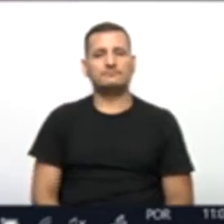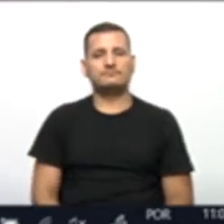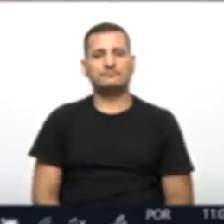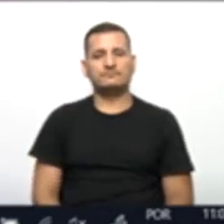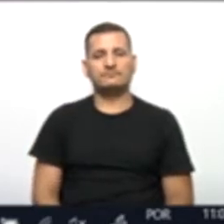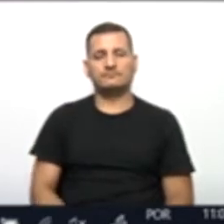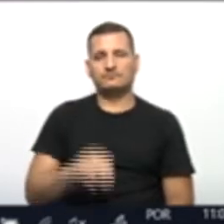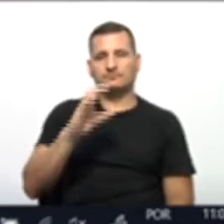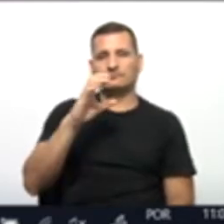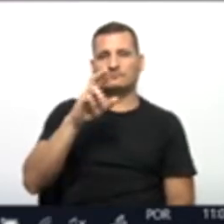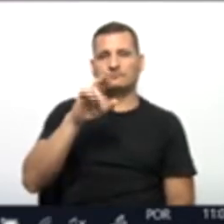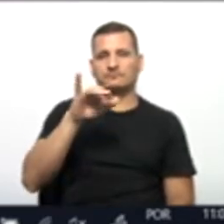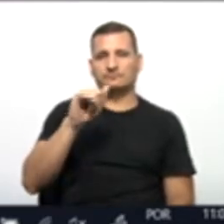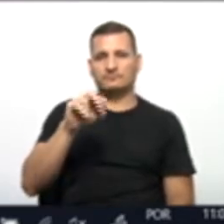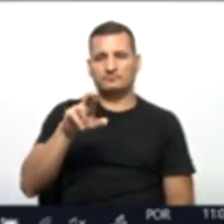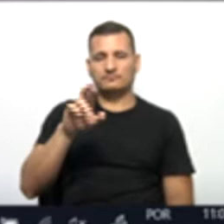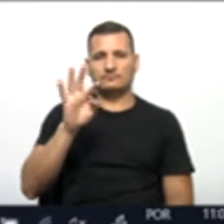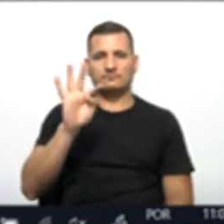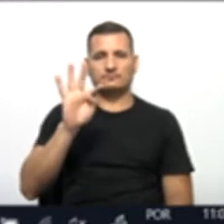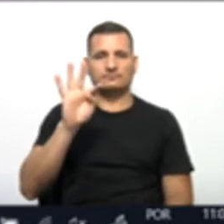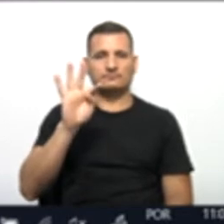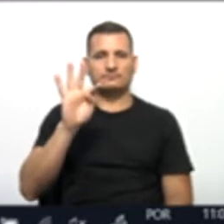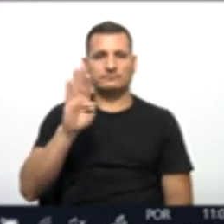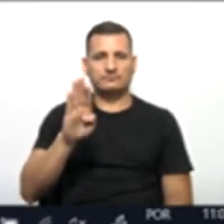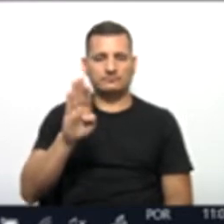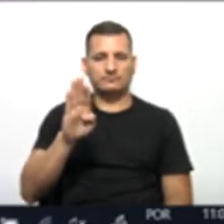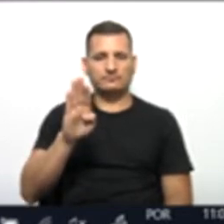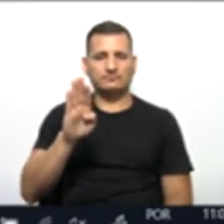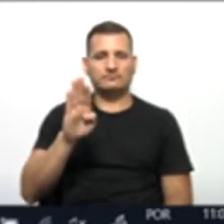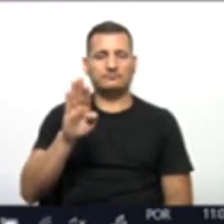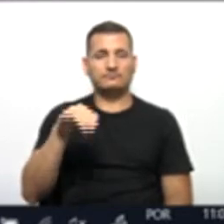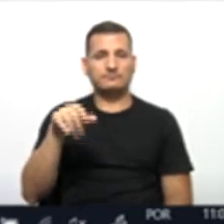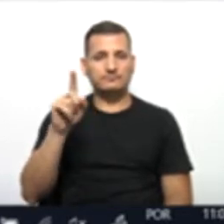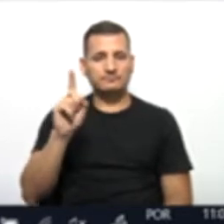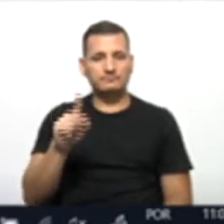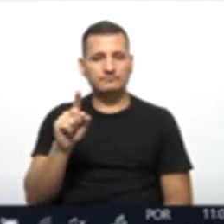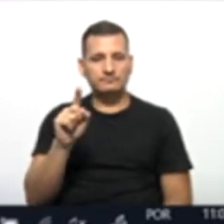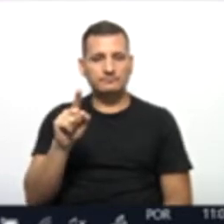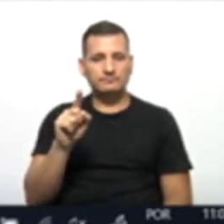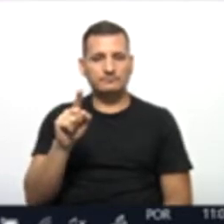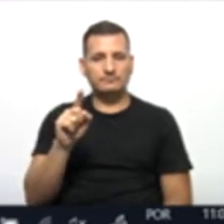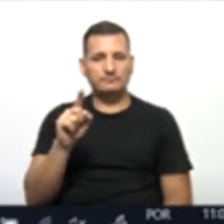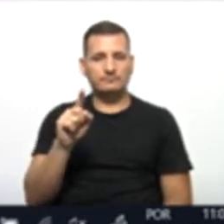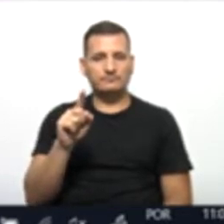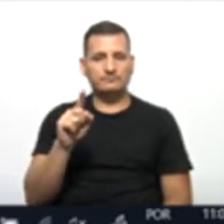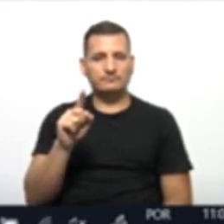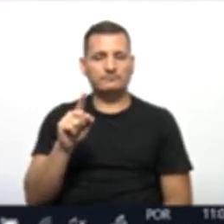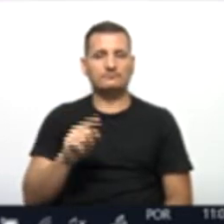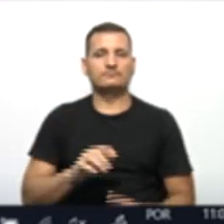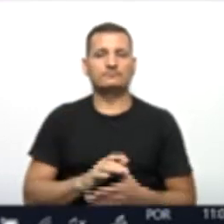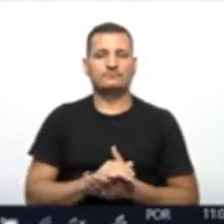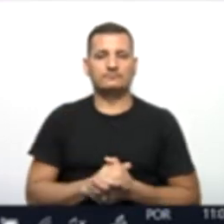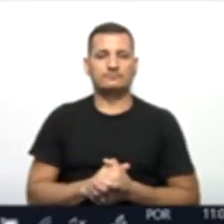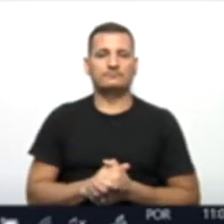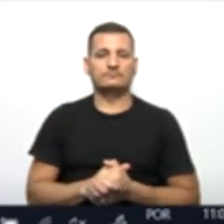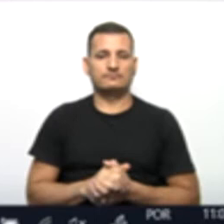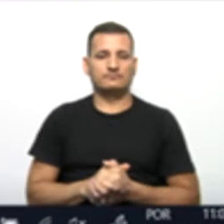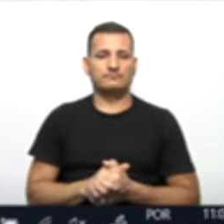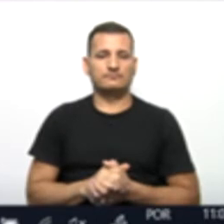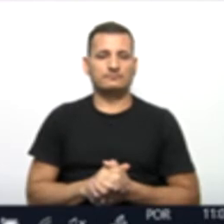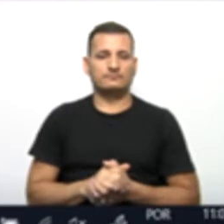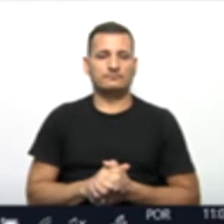tabela tá vendo que nós já temos ele aqui quando eu clicar nele o tabela criada com sucesso